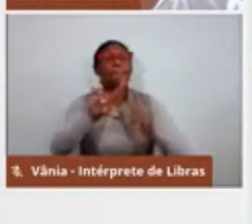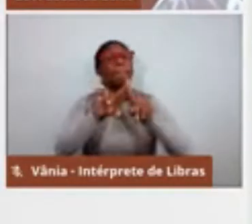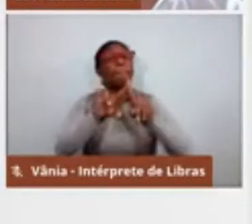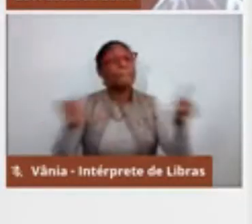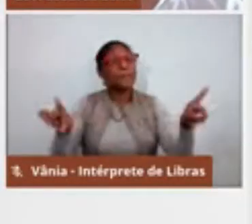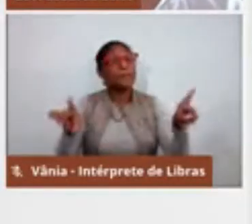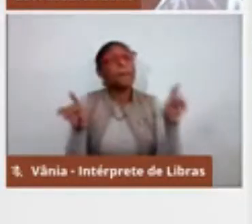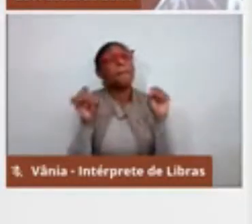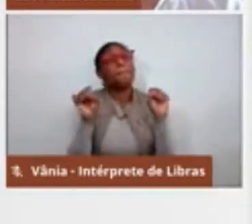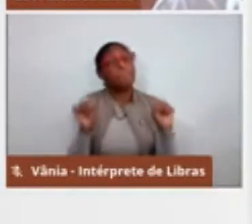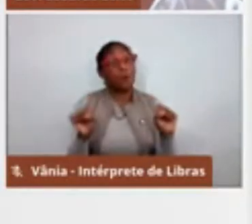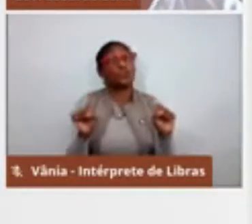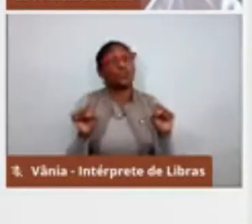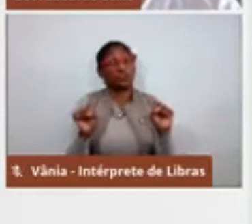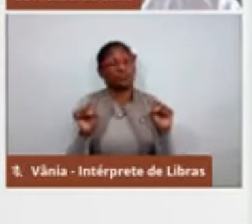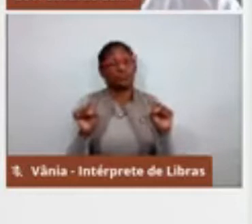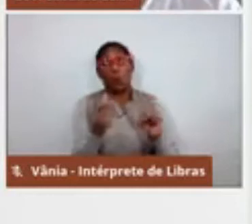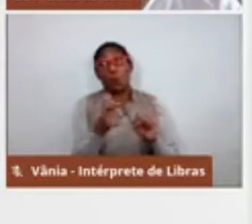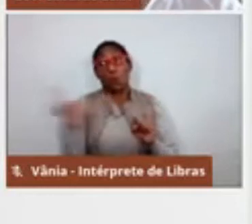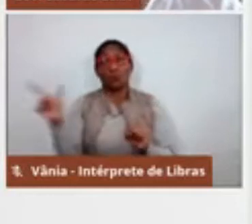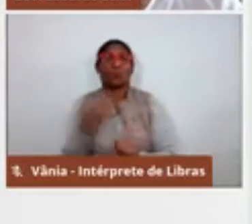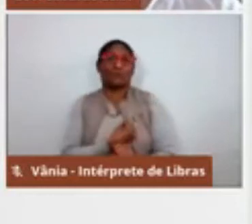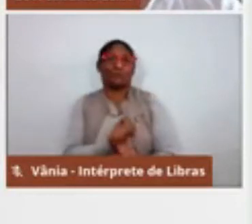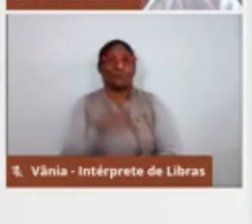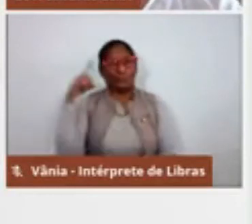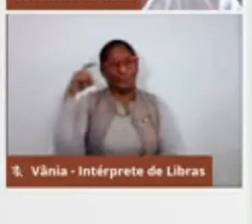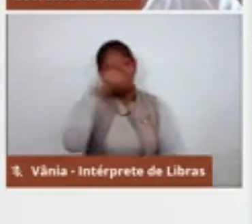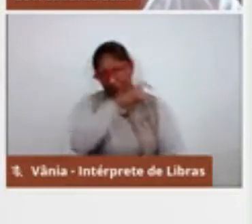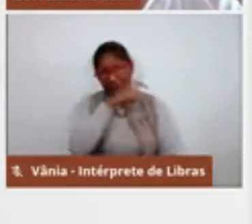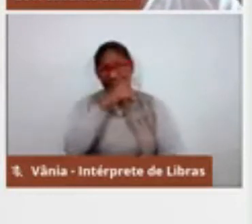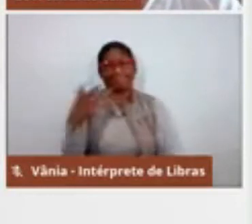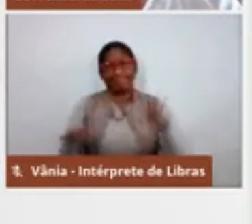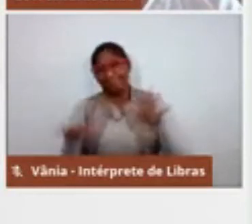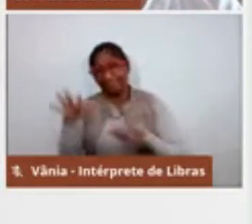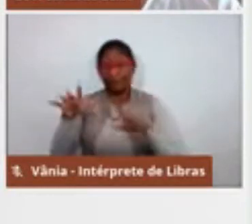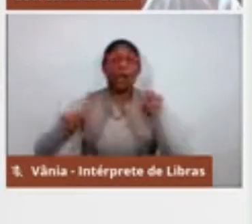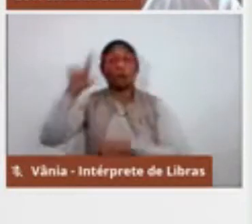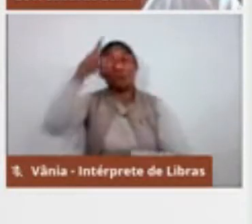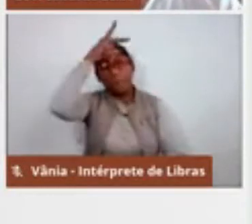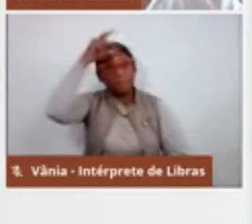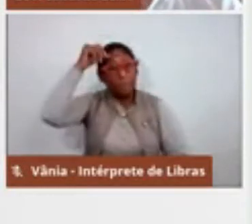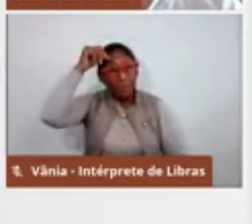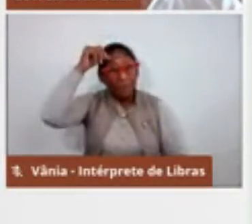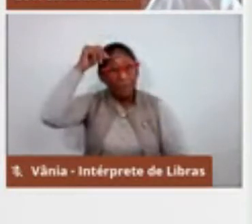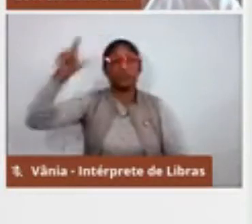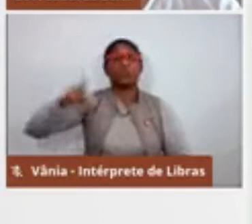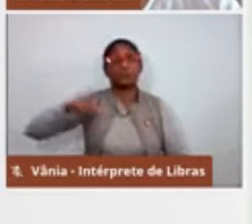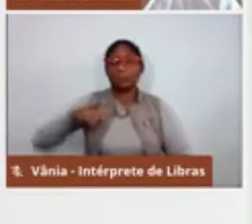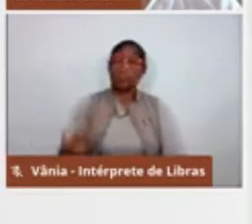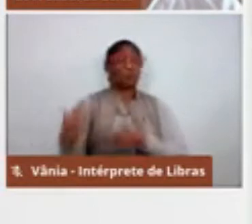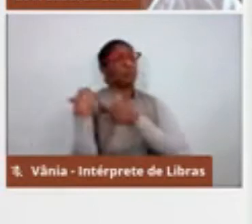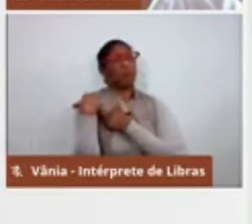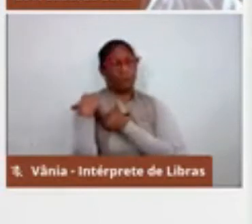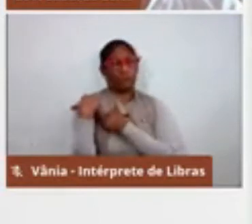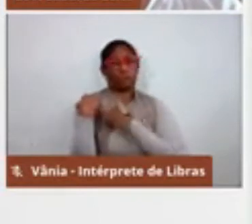pode estar vivendo uma situação mais difícil, e por isso alguns prefeitos, a gente tem observado, têm adotado responsavelmente